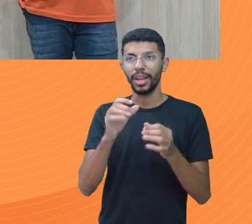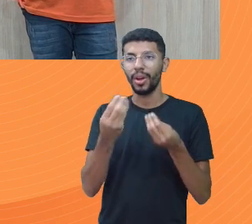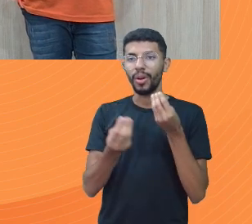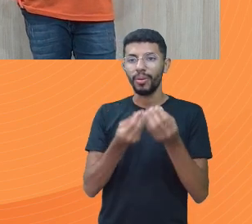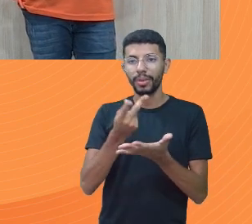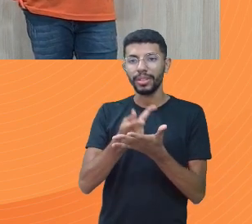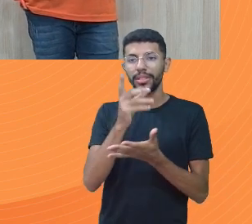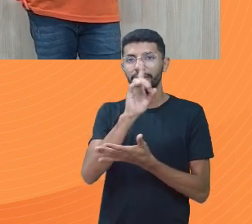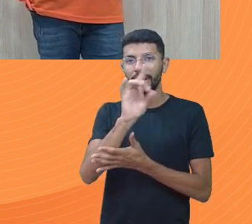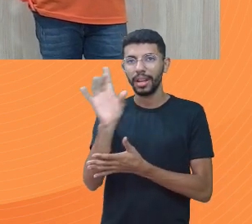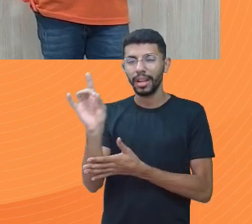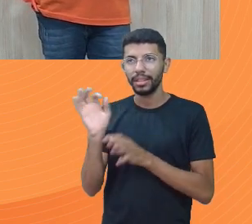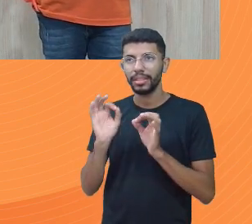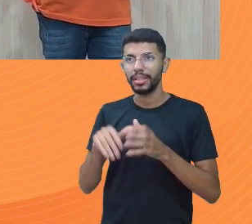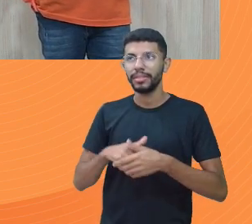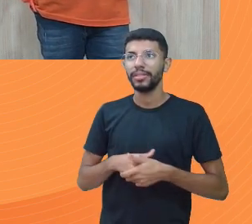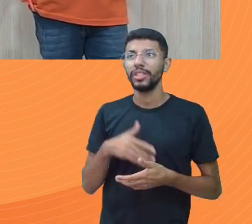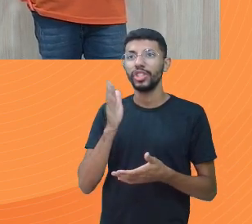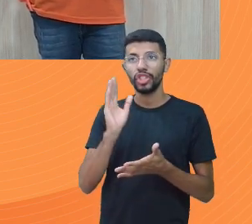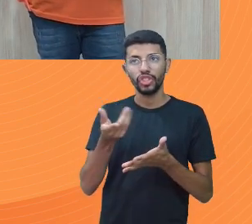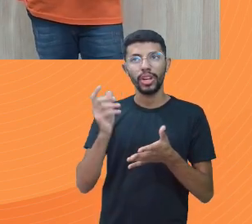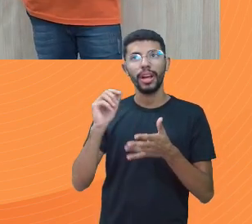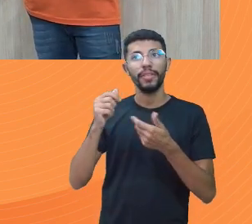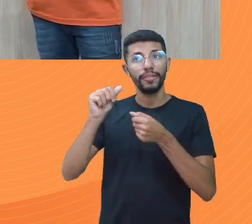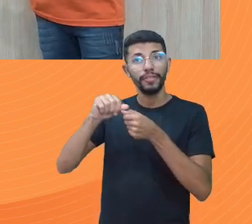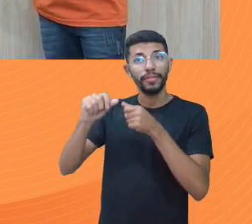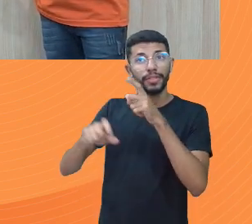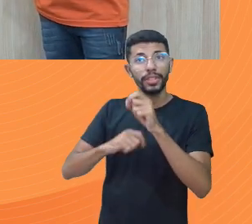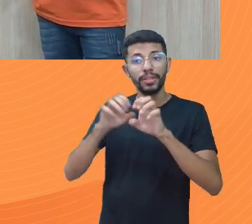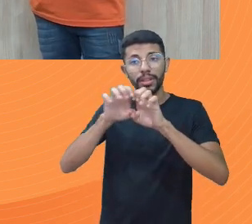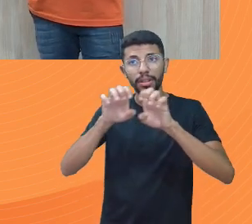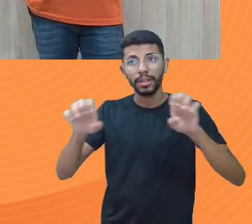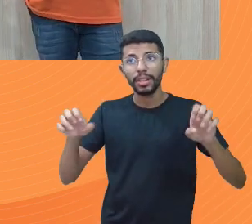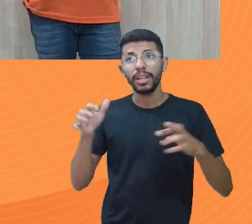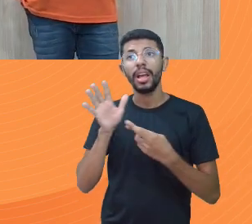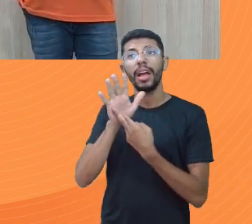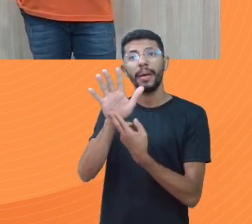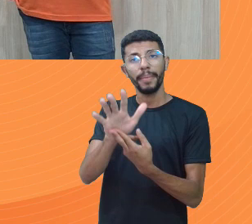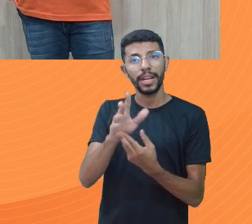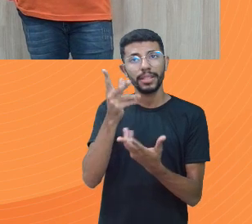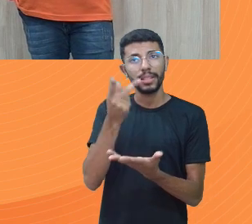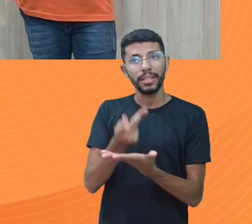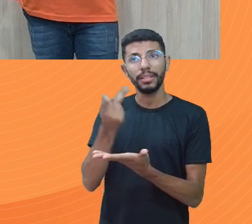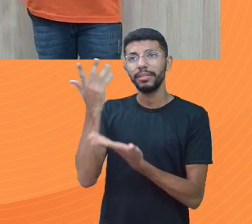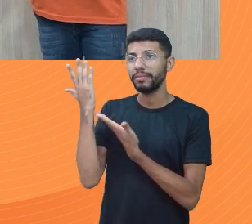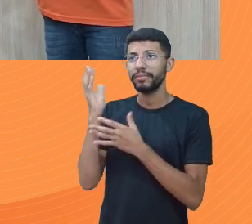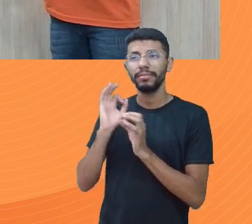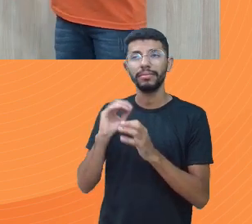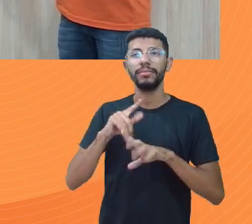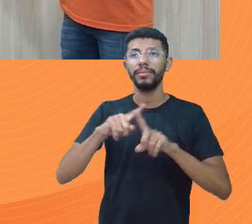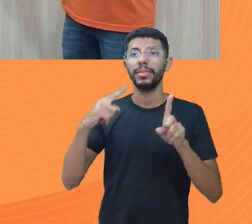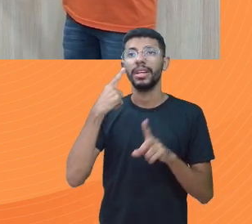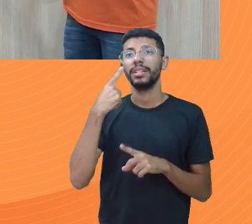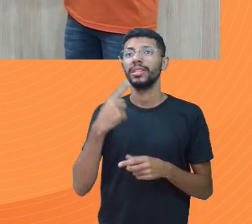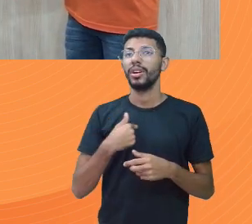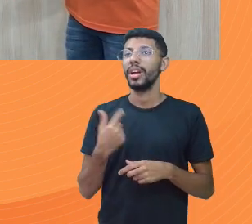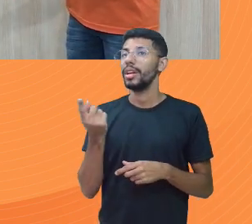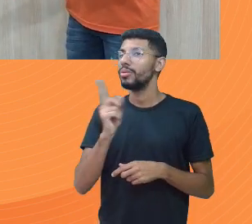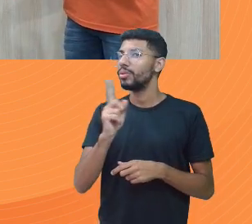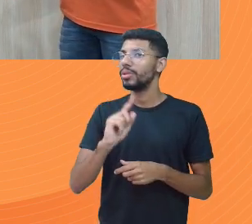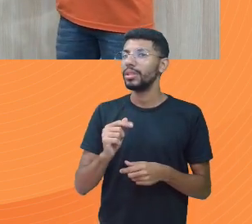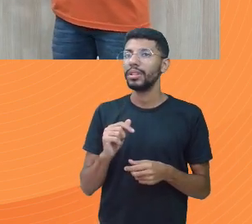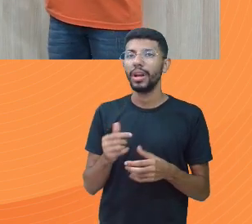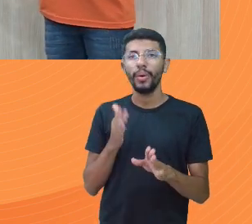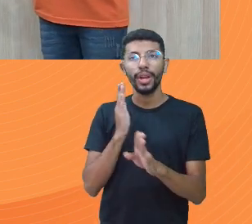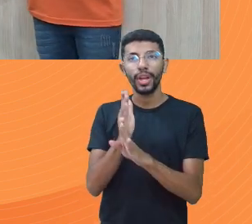coisa. Eu já escrevi uma expressão que representa a situação. Só que eu não encontro ainda